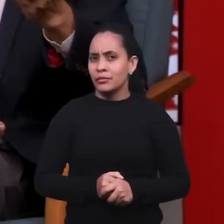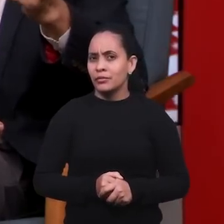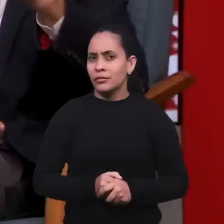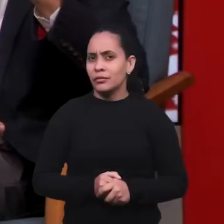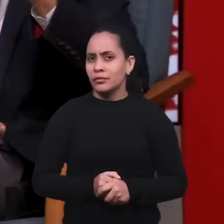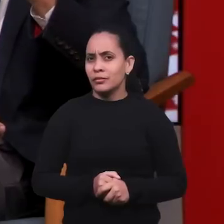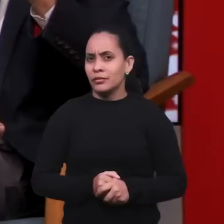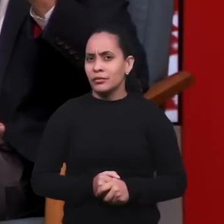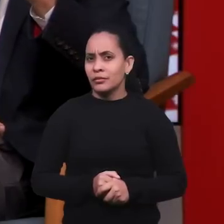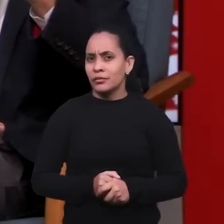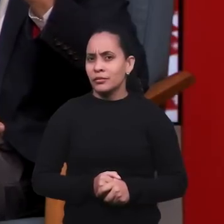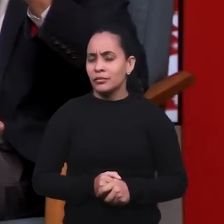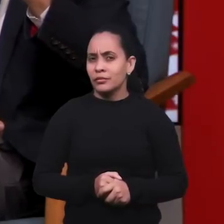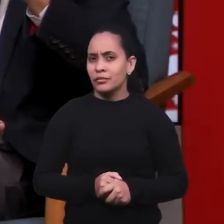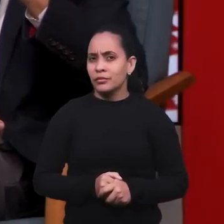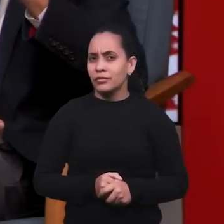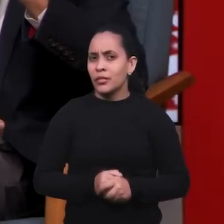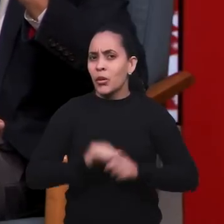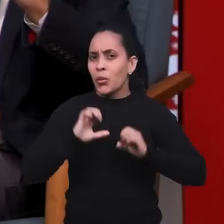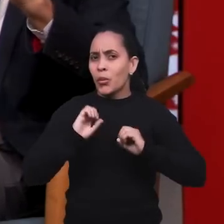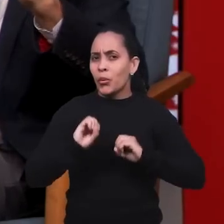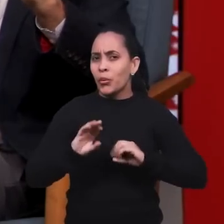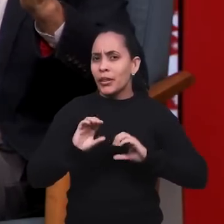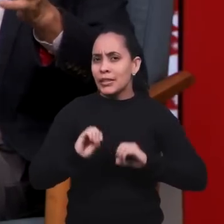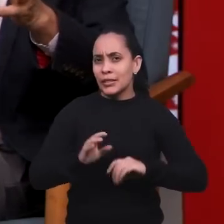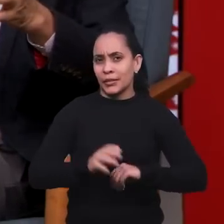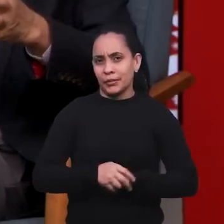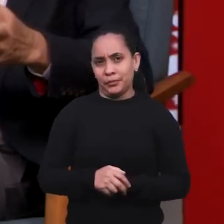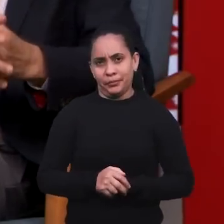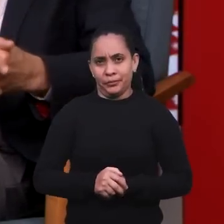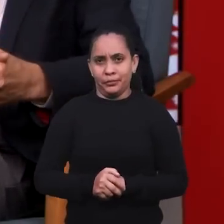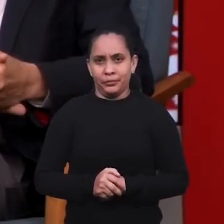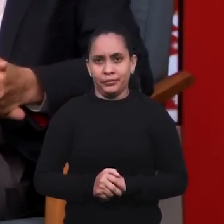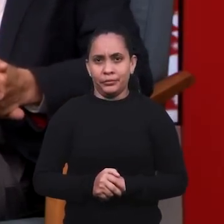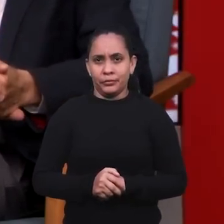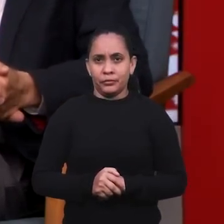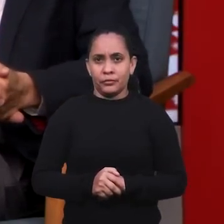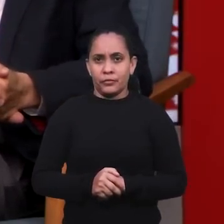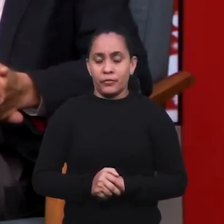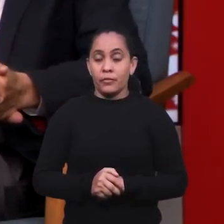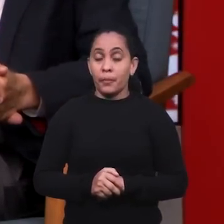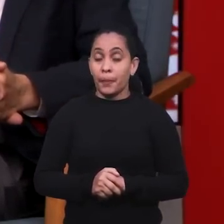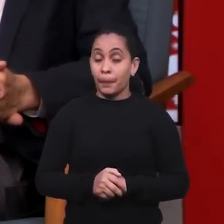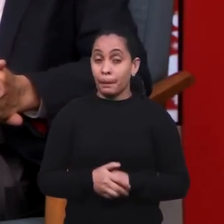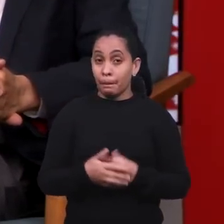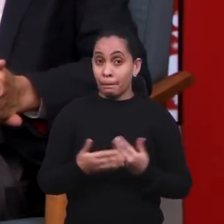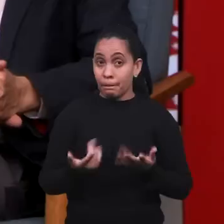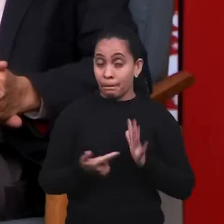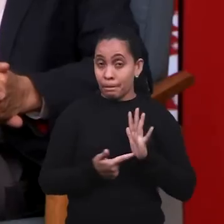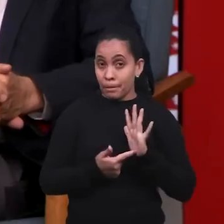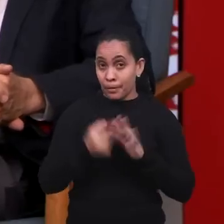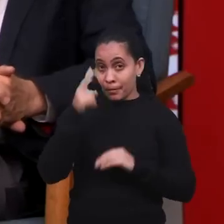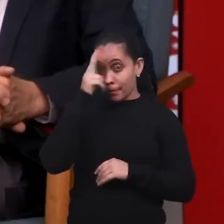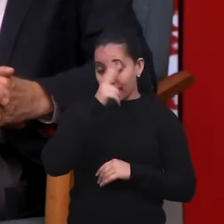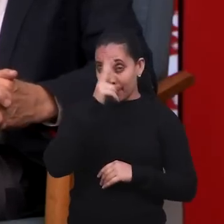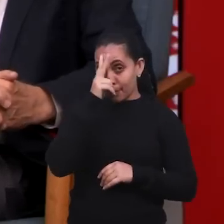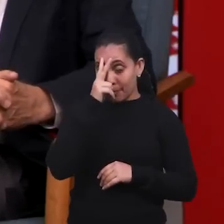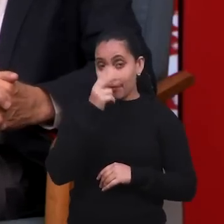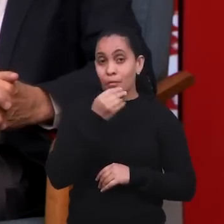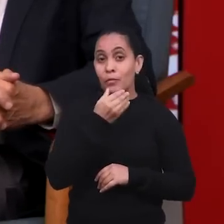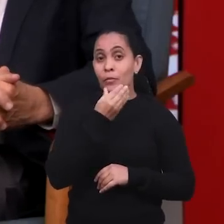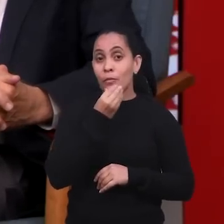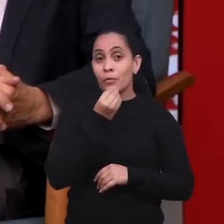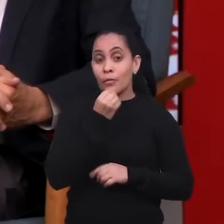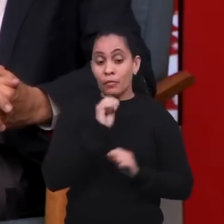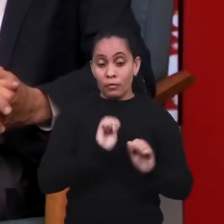como ensino para a igreja aí nesse episódio dos 10 leprosos? É uma coisa muito